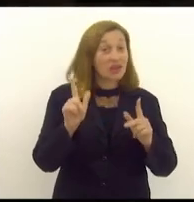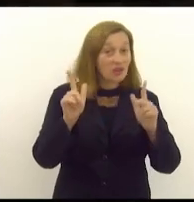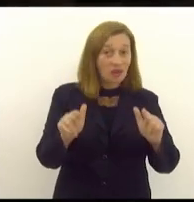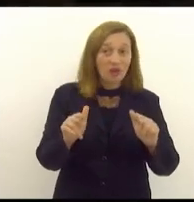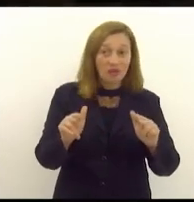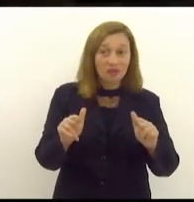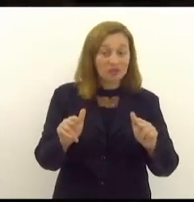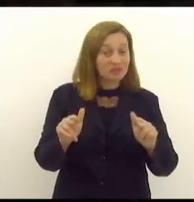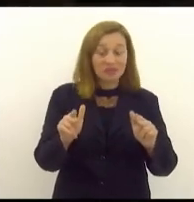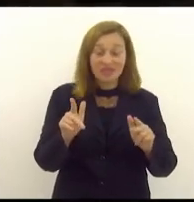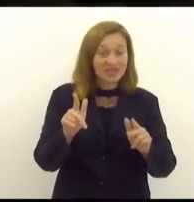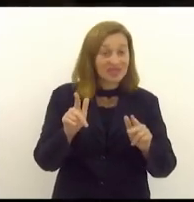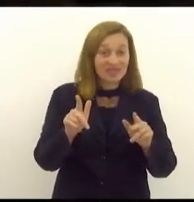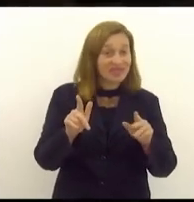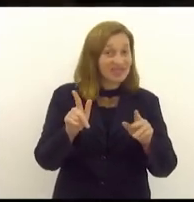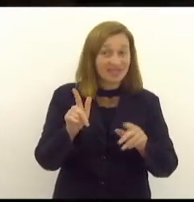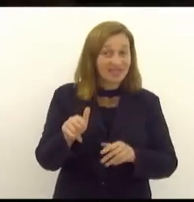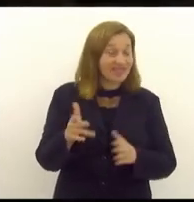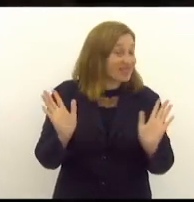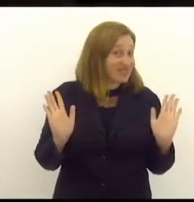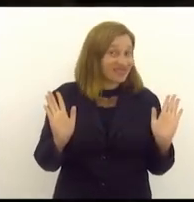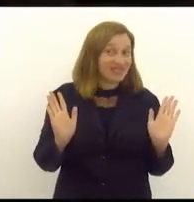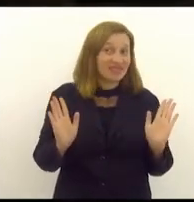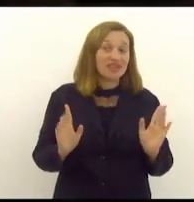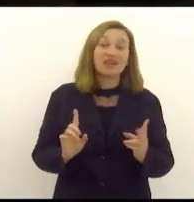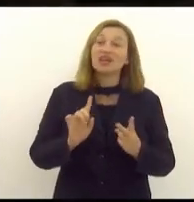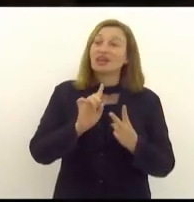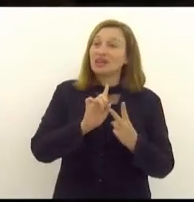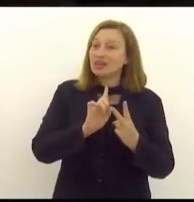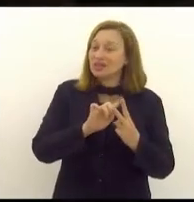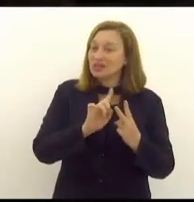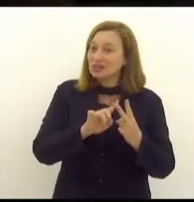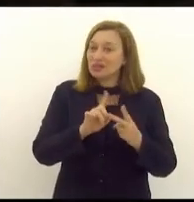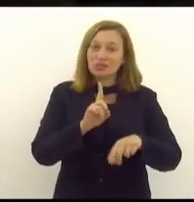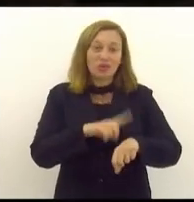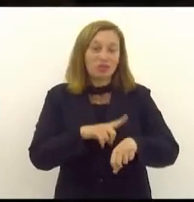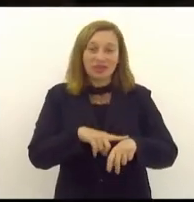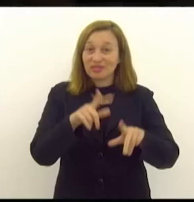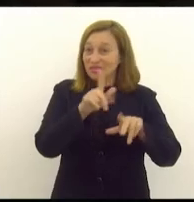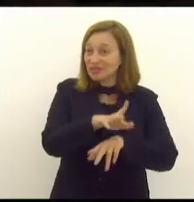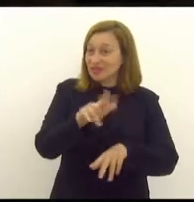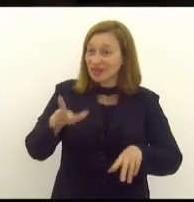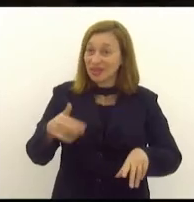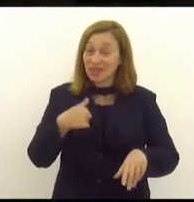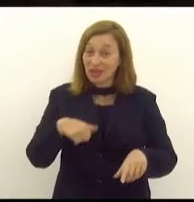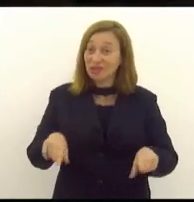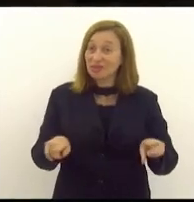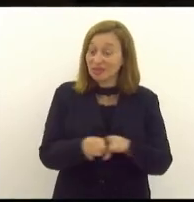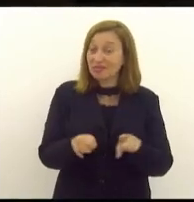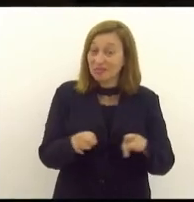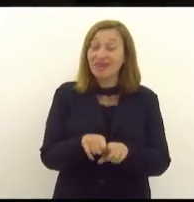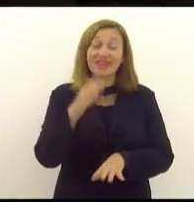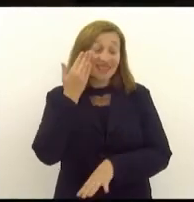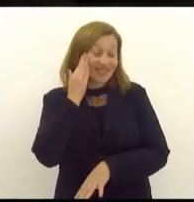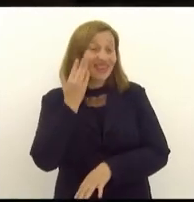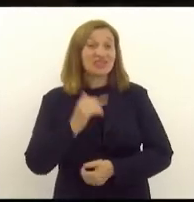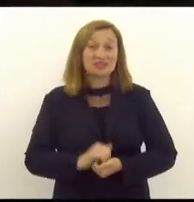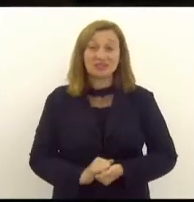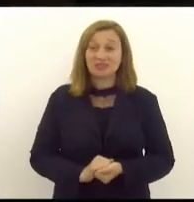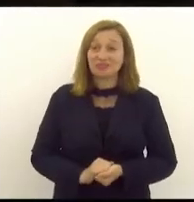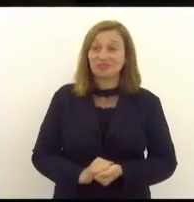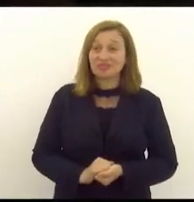é o mesmo em dois momentos distintos que eu também consigo entender